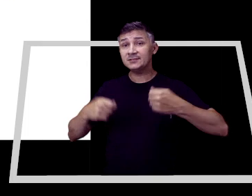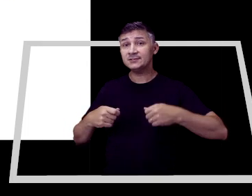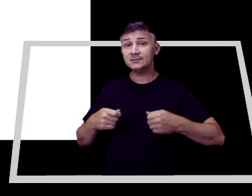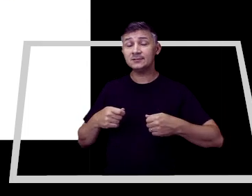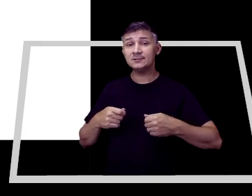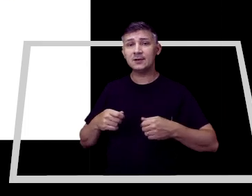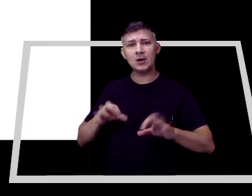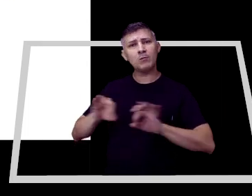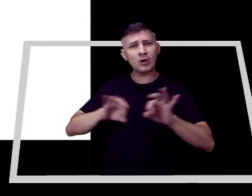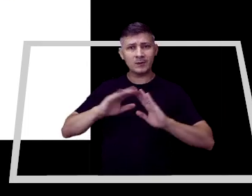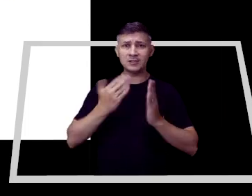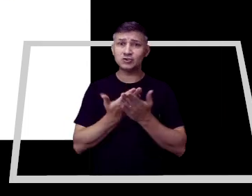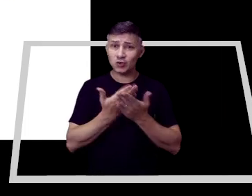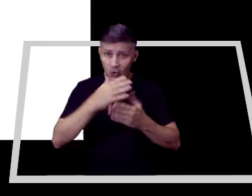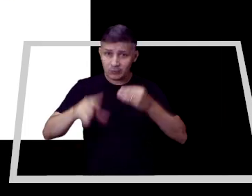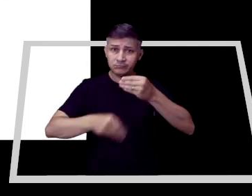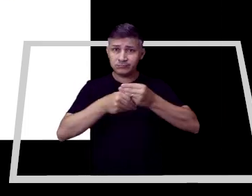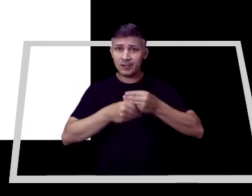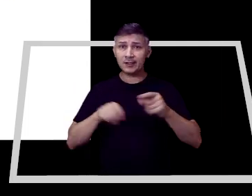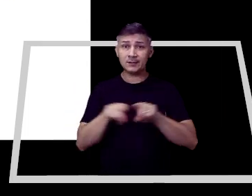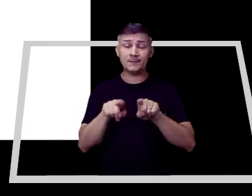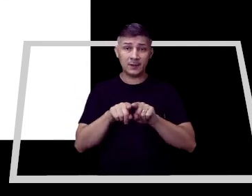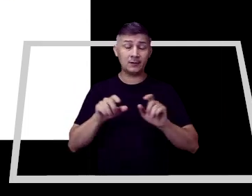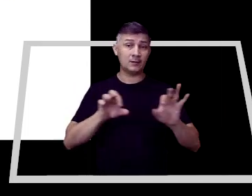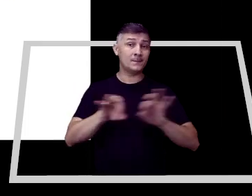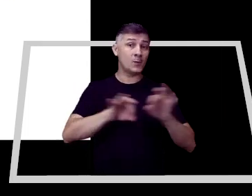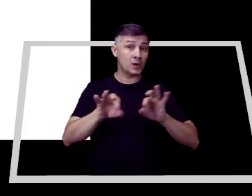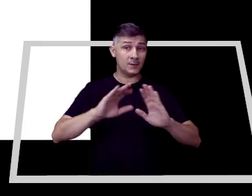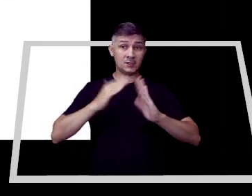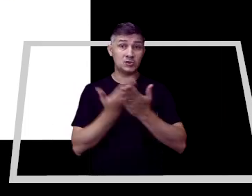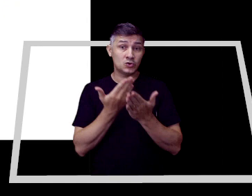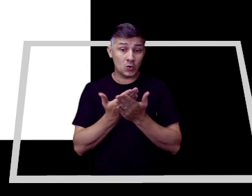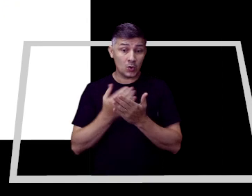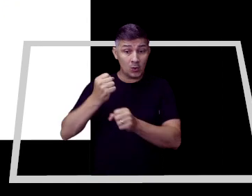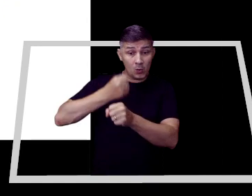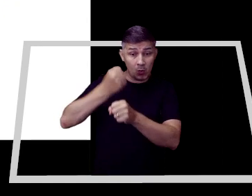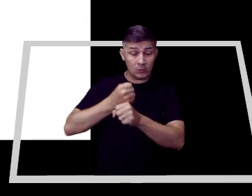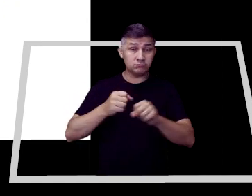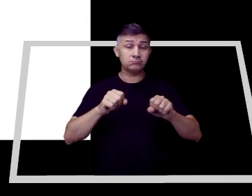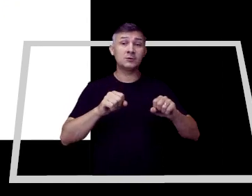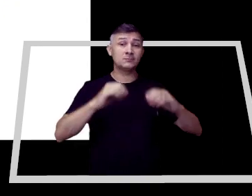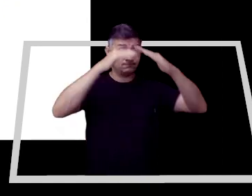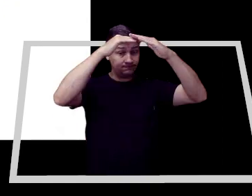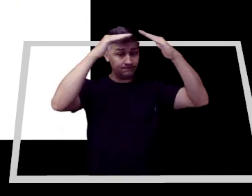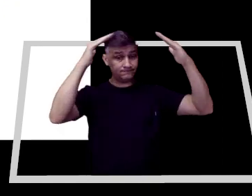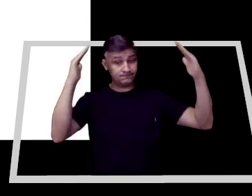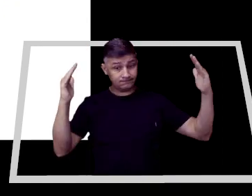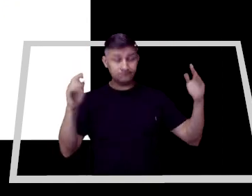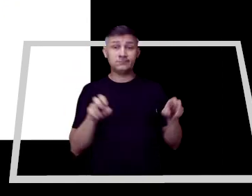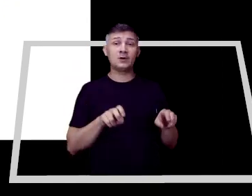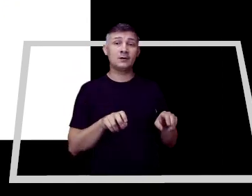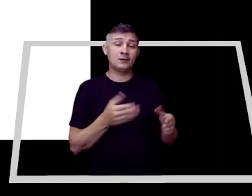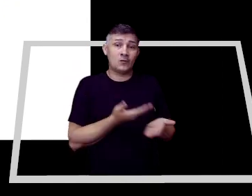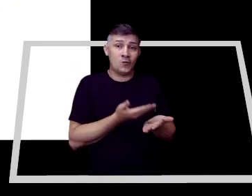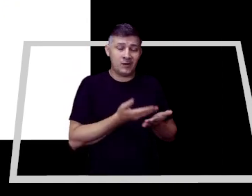uma sobreposição do programa da escola e, mais do que a sobreposição do programa da escola, a instalação das quadras esportivas nas